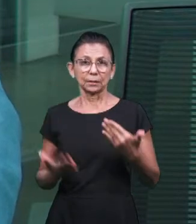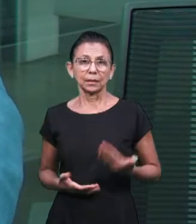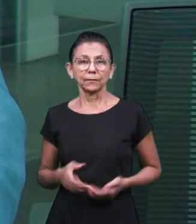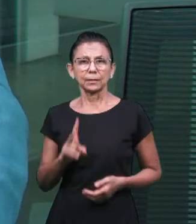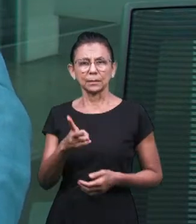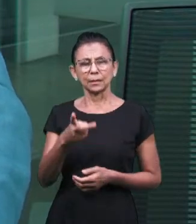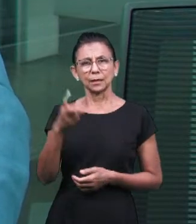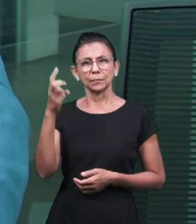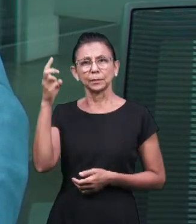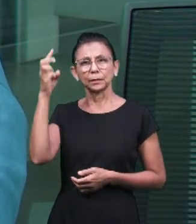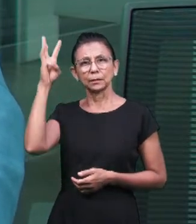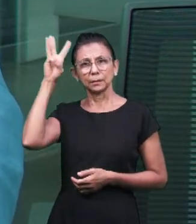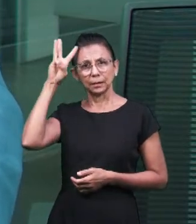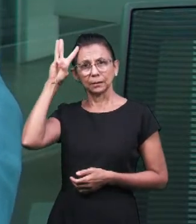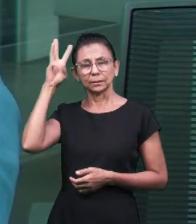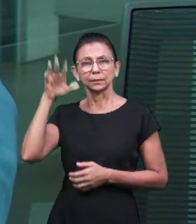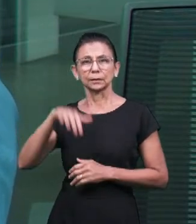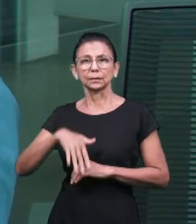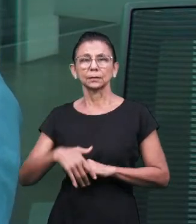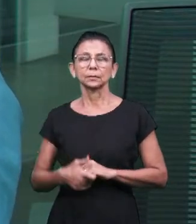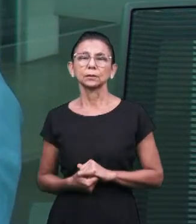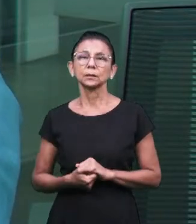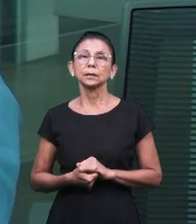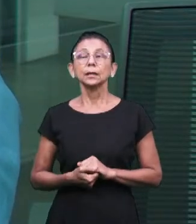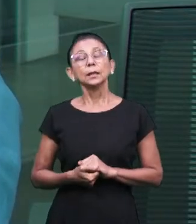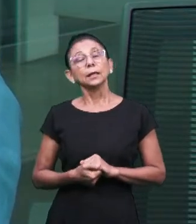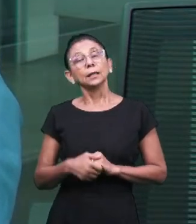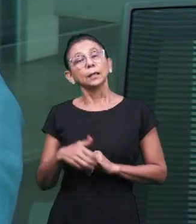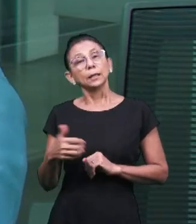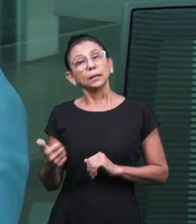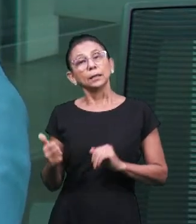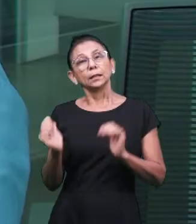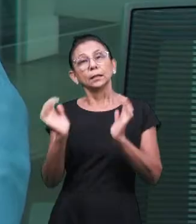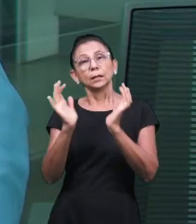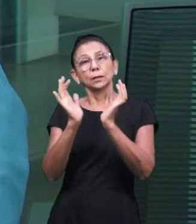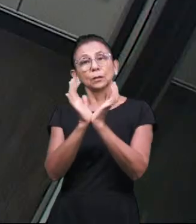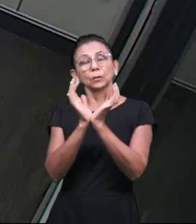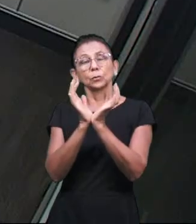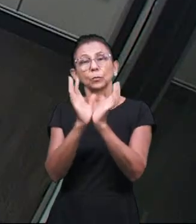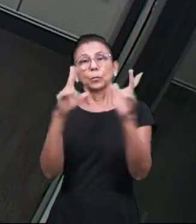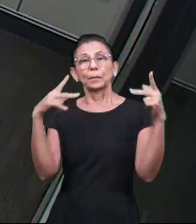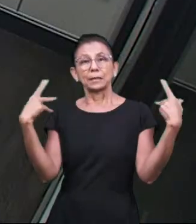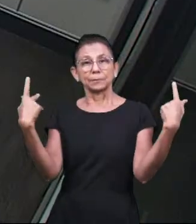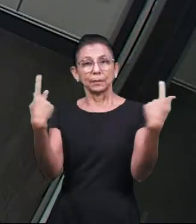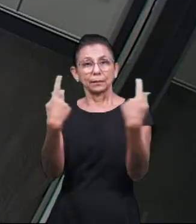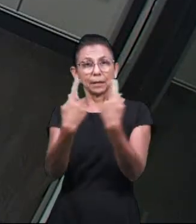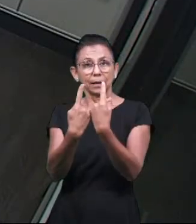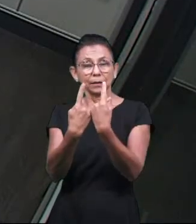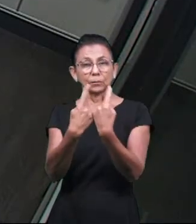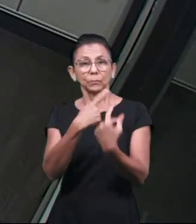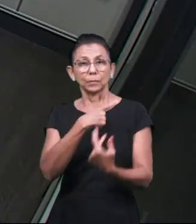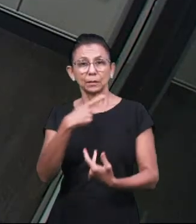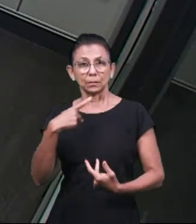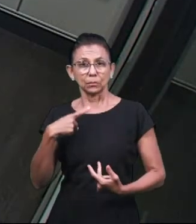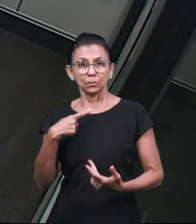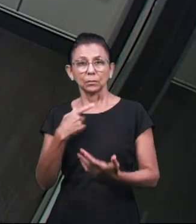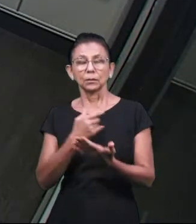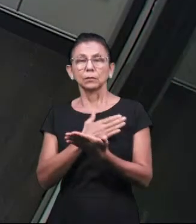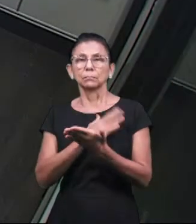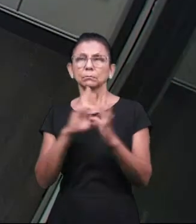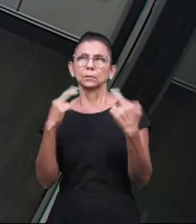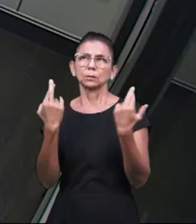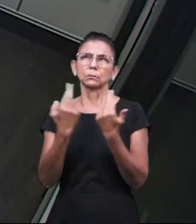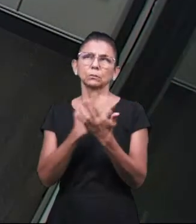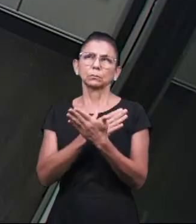que a reunião da comissão do presbitério era na quarta. Na quarta, naquela época. Uhum. Então, na terça-feira, nós tínhamos um culto que terminava